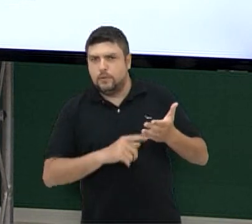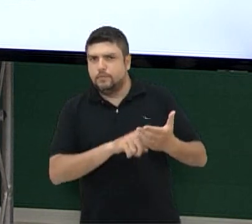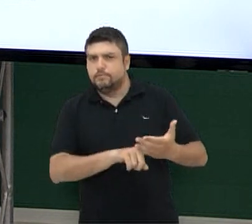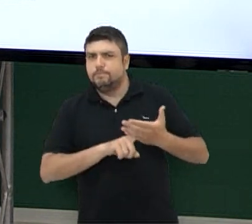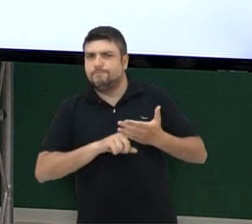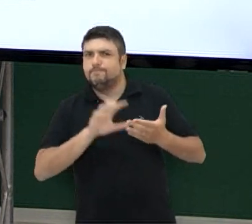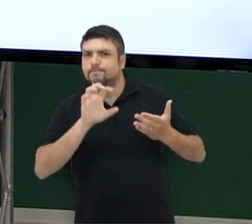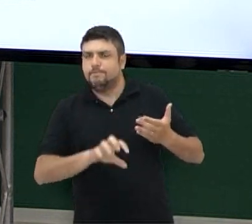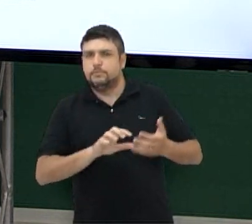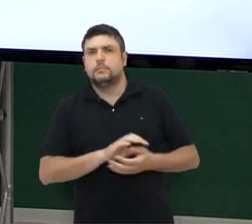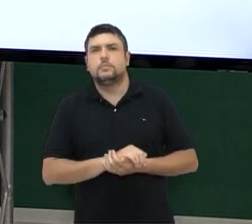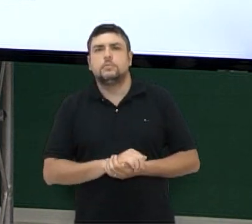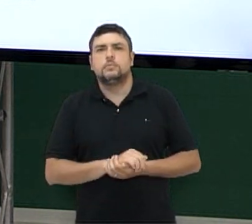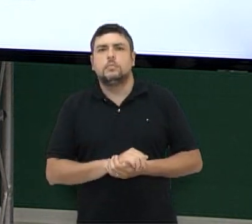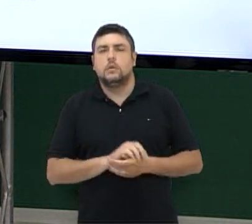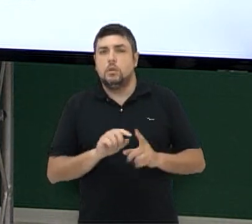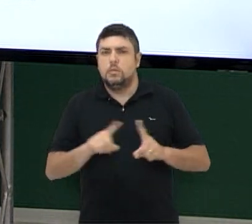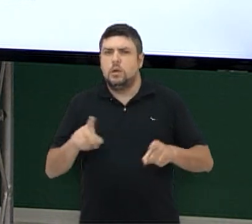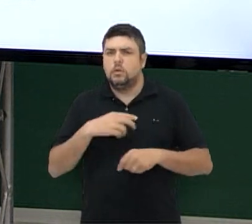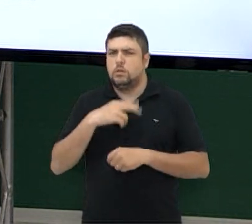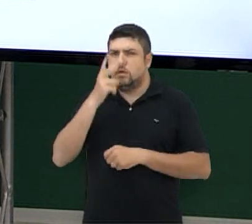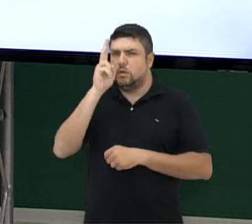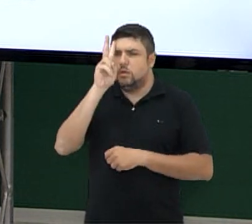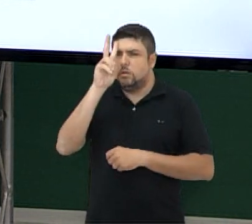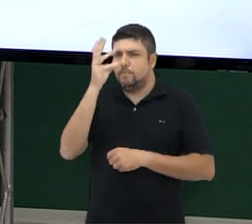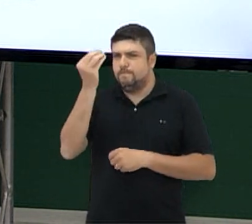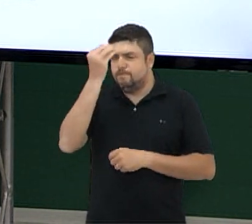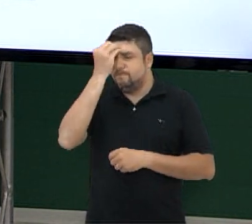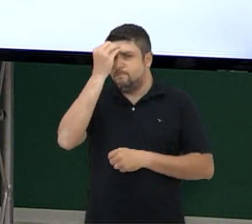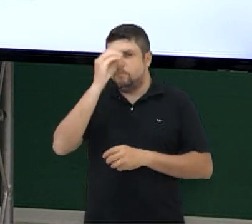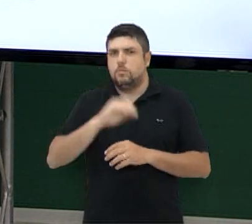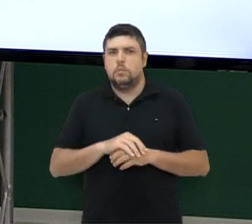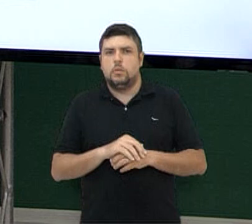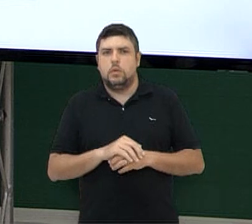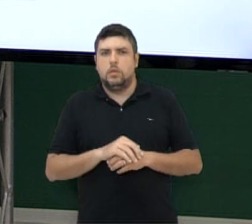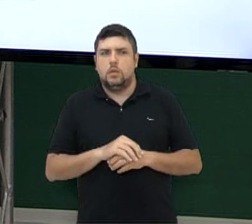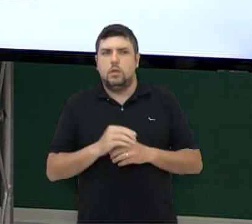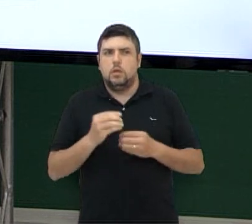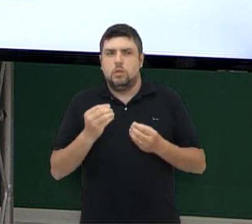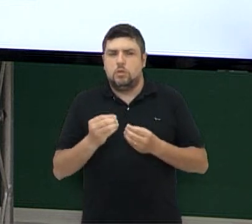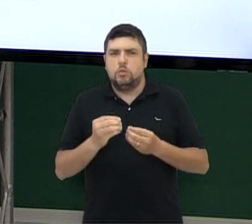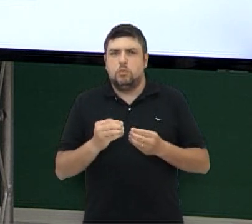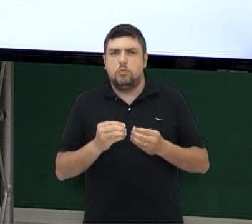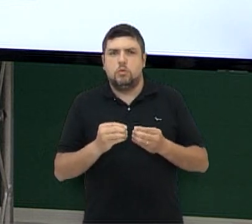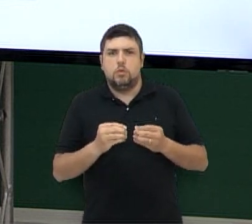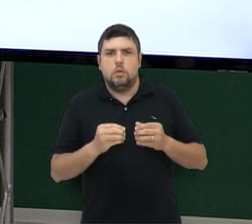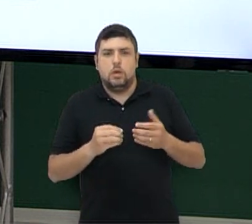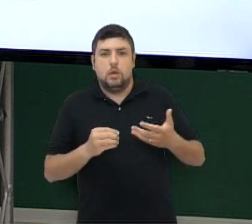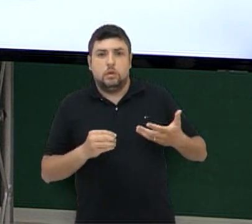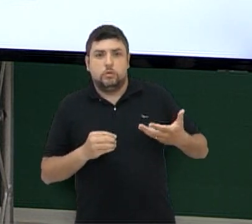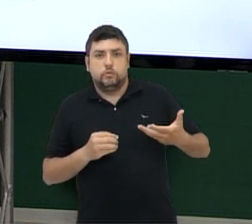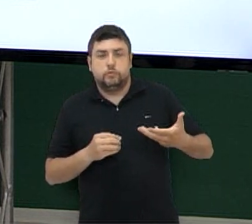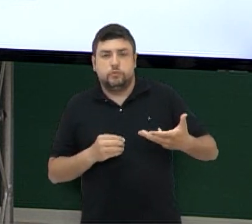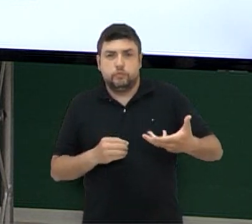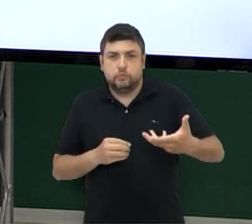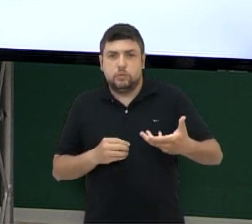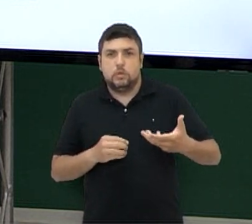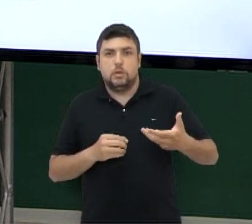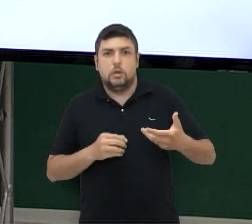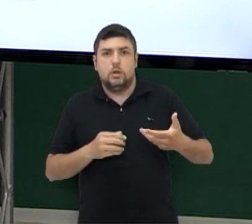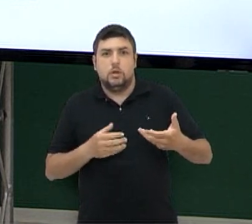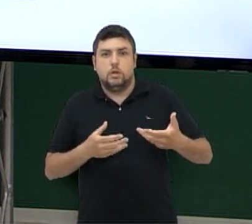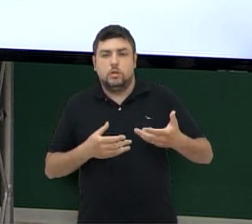temos que lembrar o seguinte, quando o vetor velocidade e aceleração eles estão na mesma direção e sentido, certo?